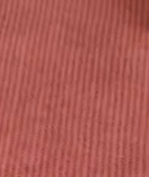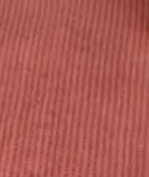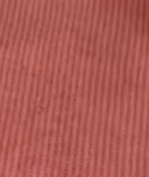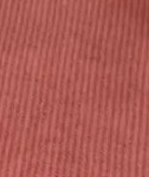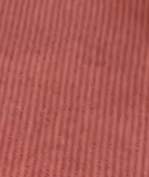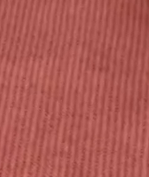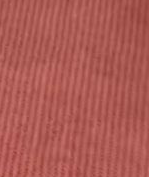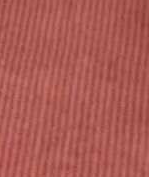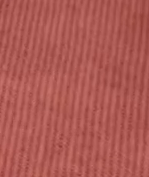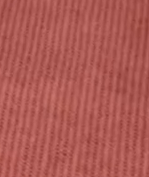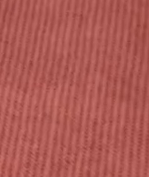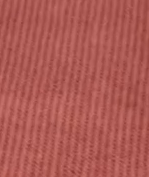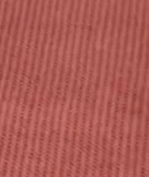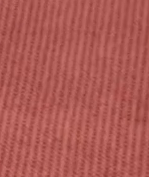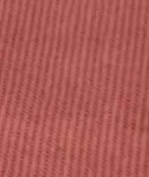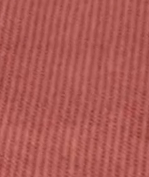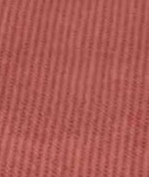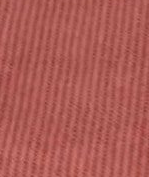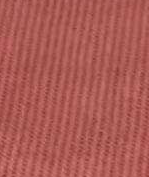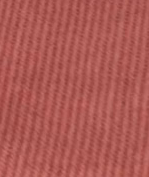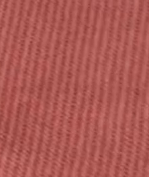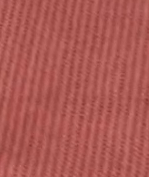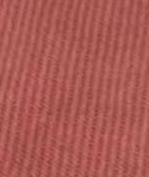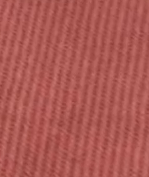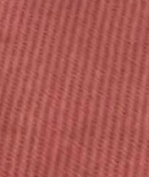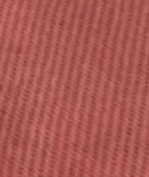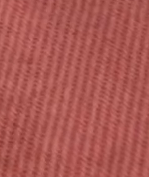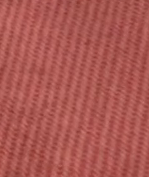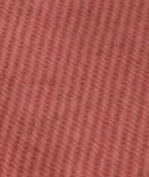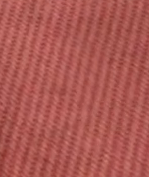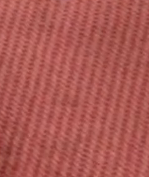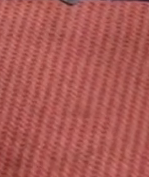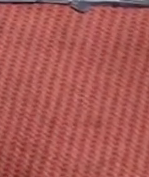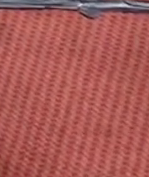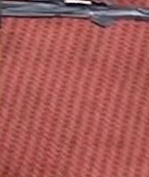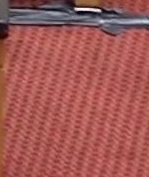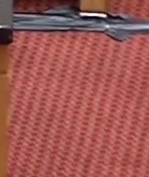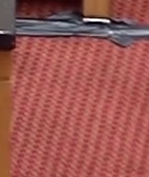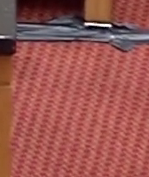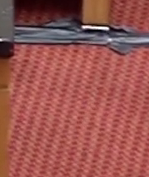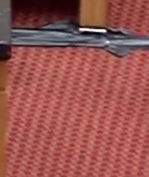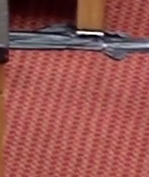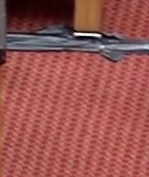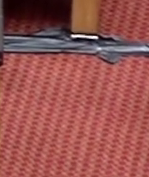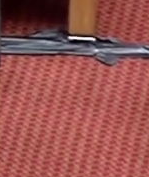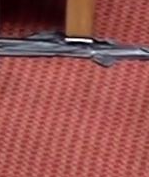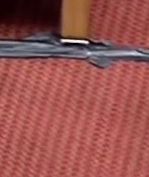Com a palavra, deputado Valdir Cobalcini. Bancada da MDB orienta o voto não.